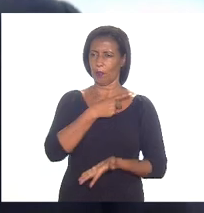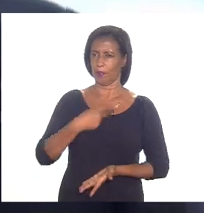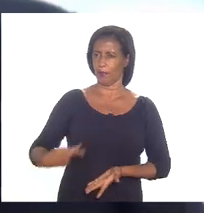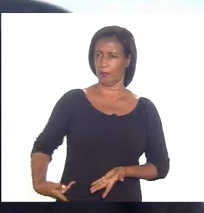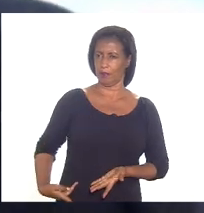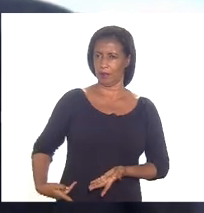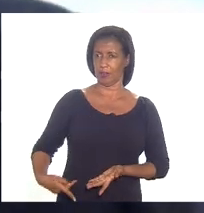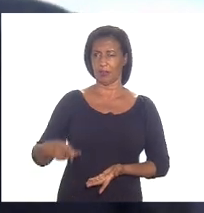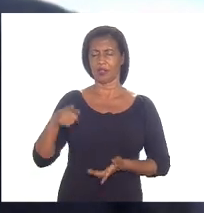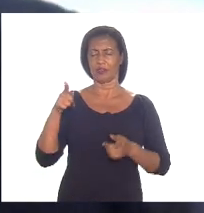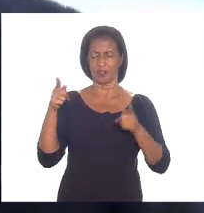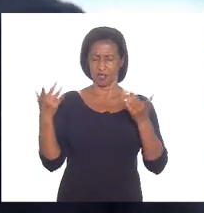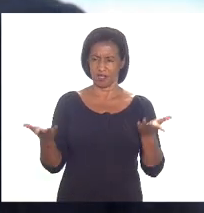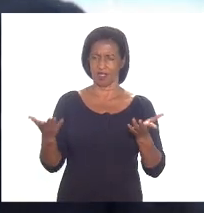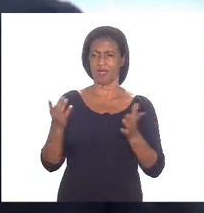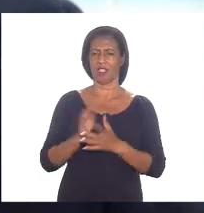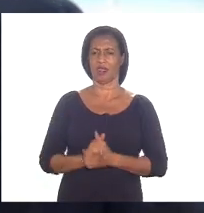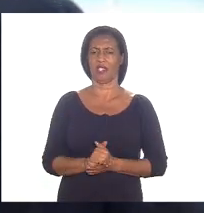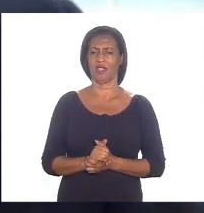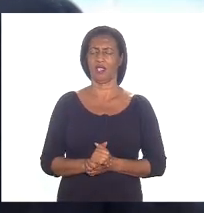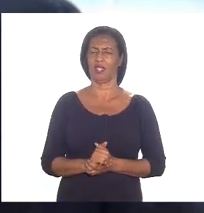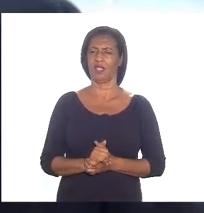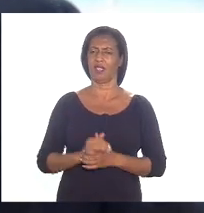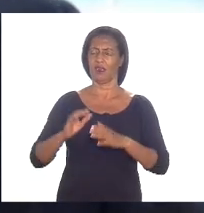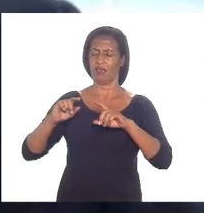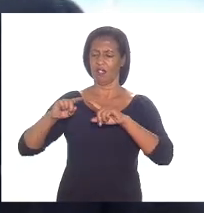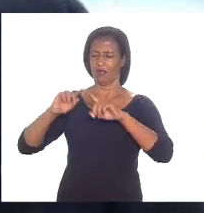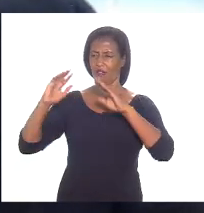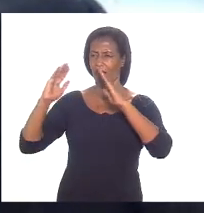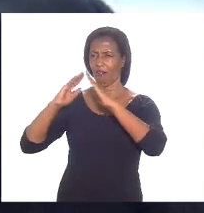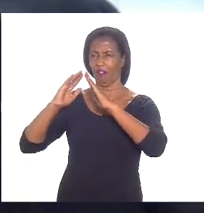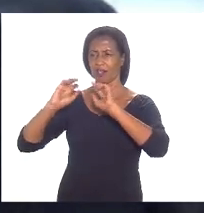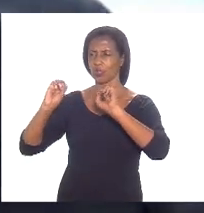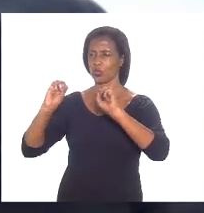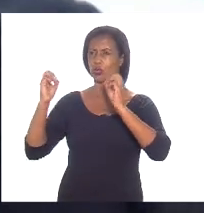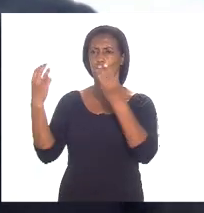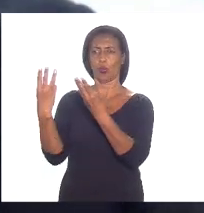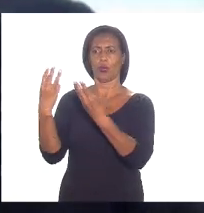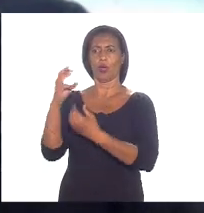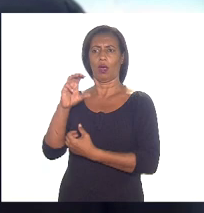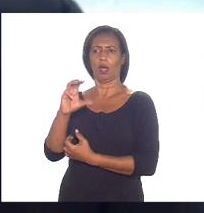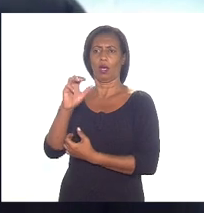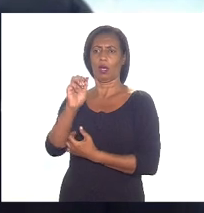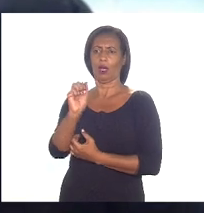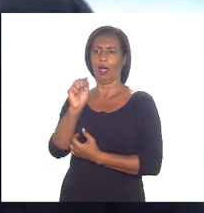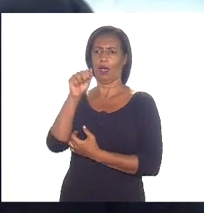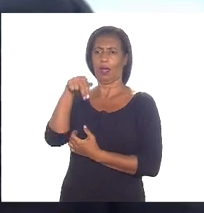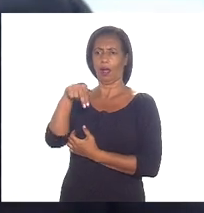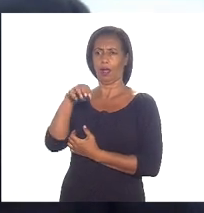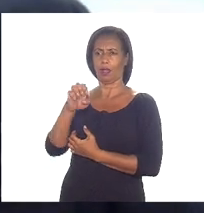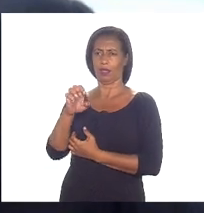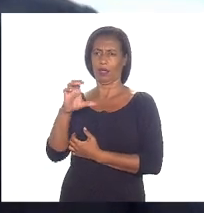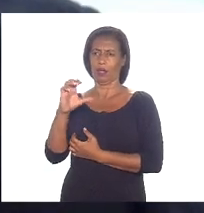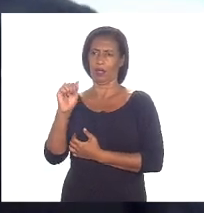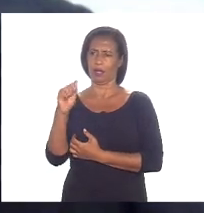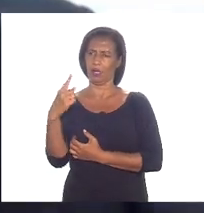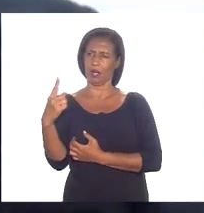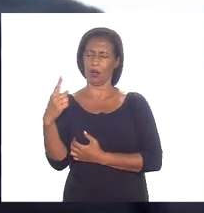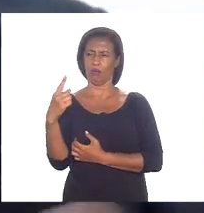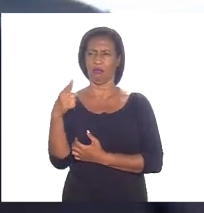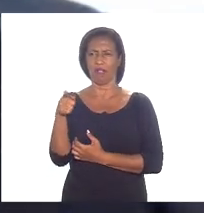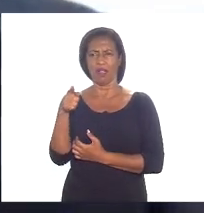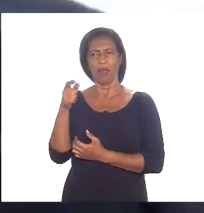justamente destomba o Canecão no sentido de permitir que se possa fazer algo, dar